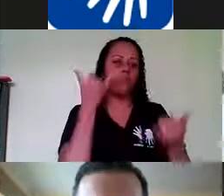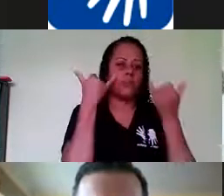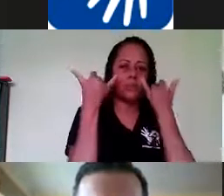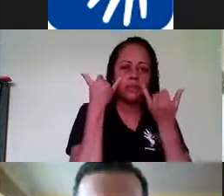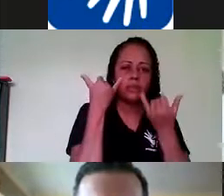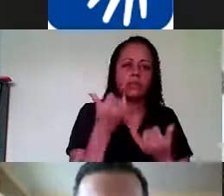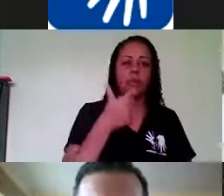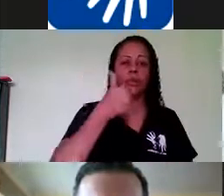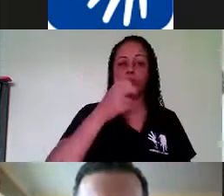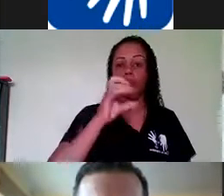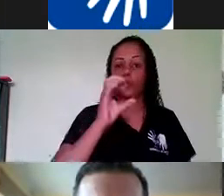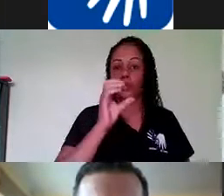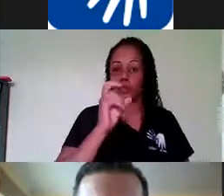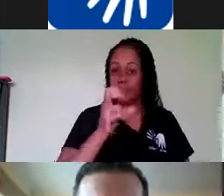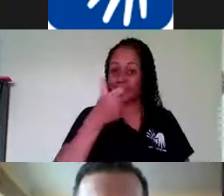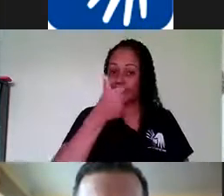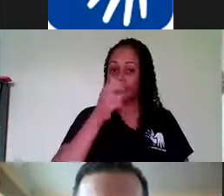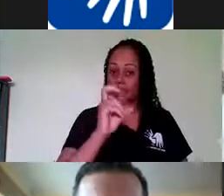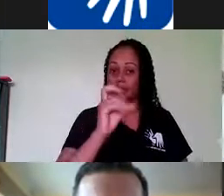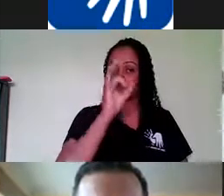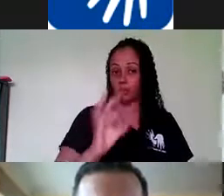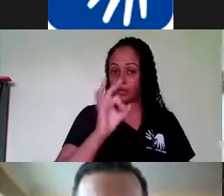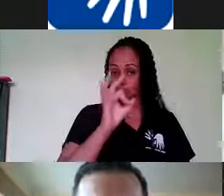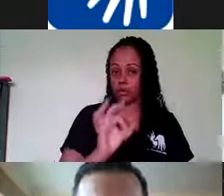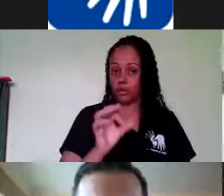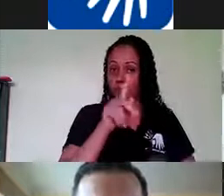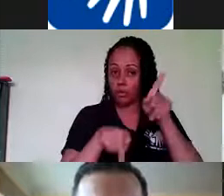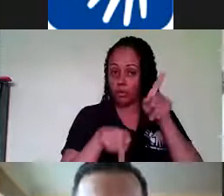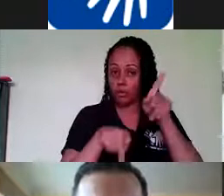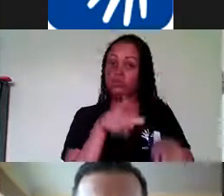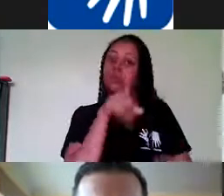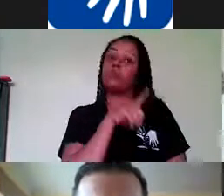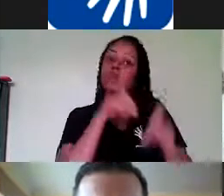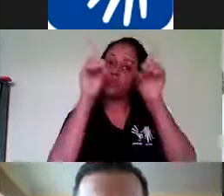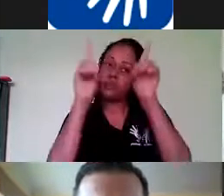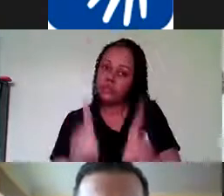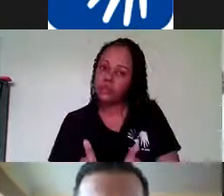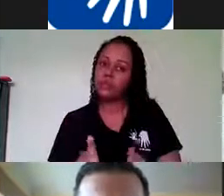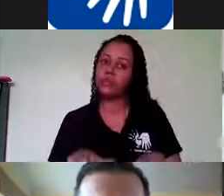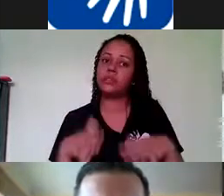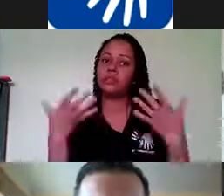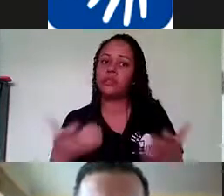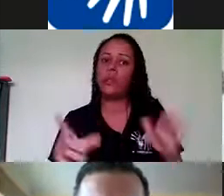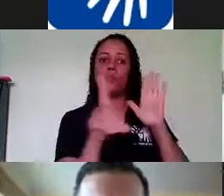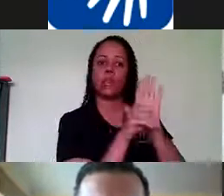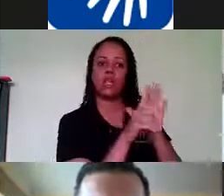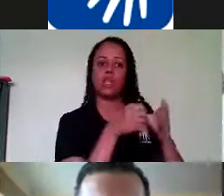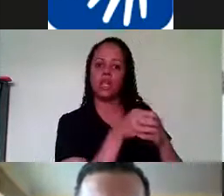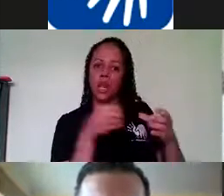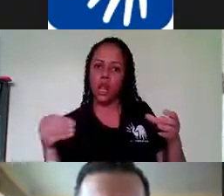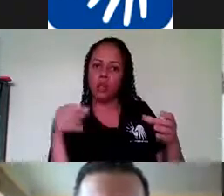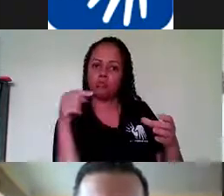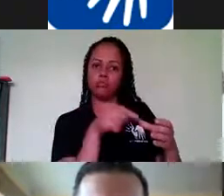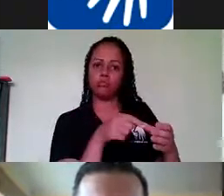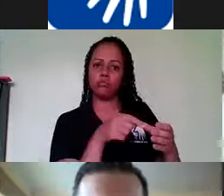da população tem uma deficiência. Então, a gente vê uma lei de cotas que exige, dentro de uma empresa,